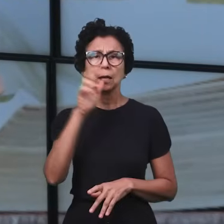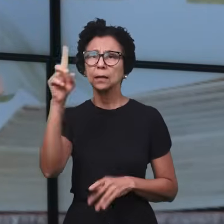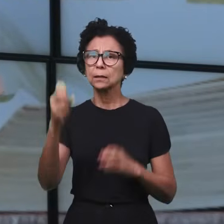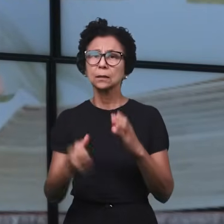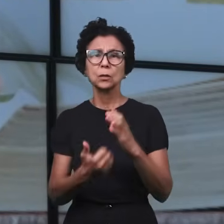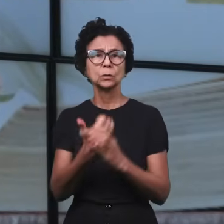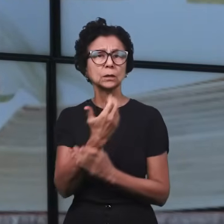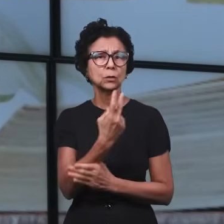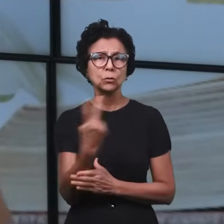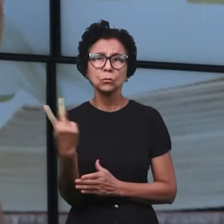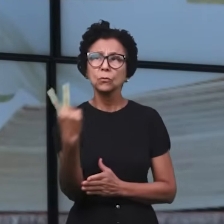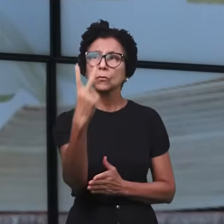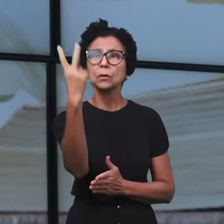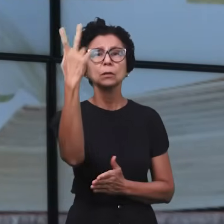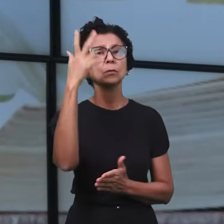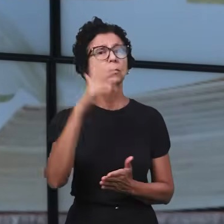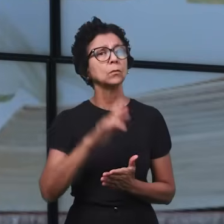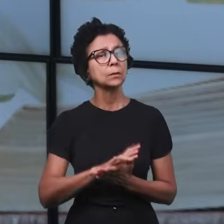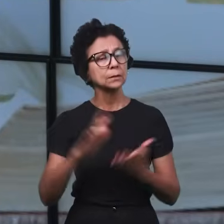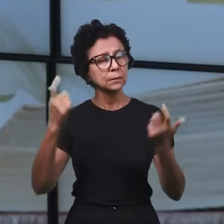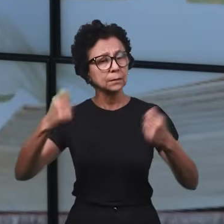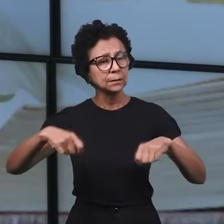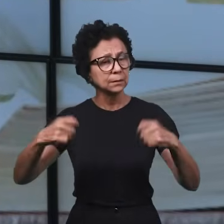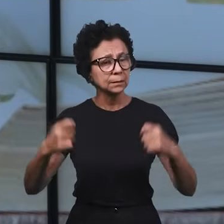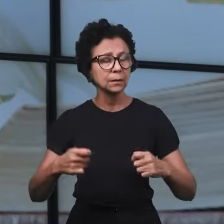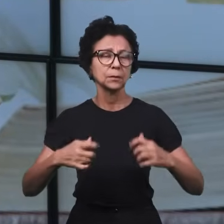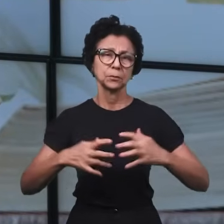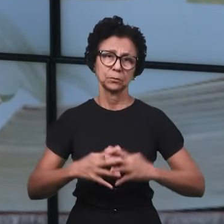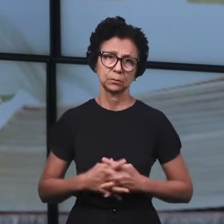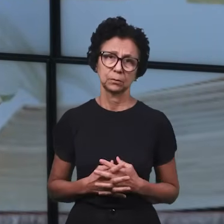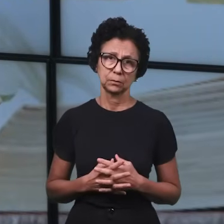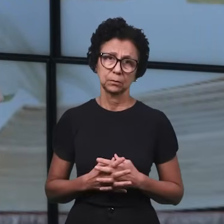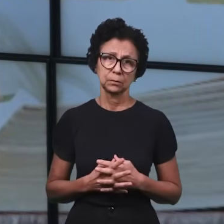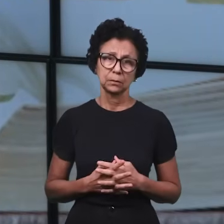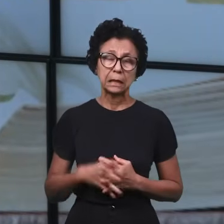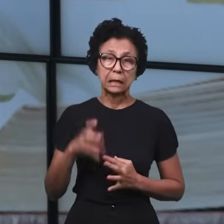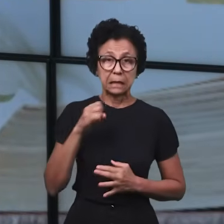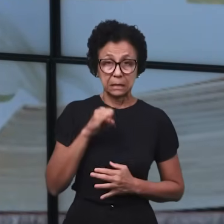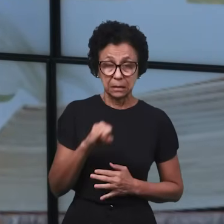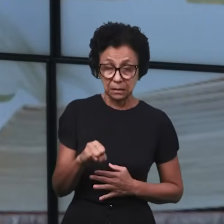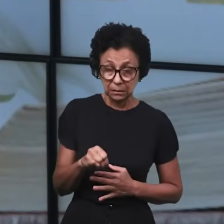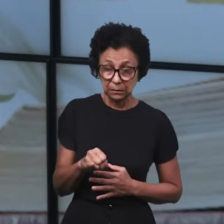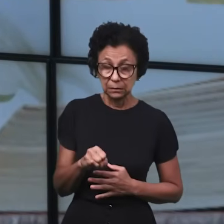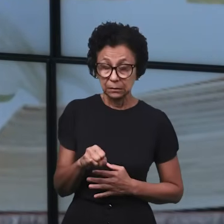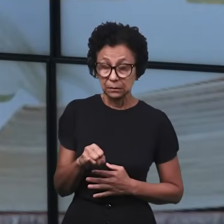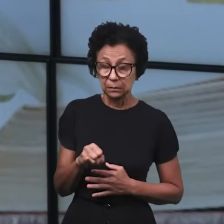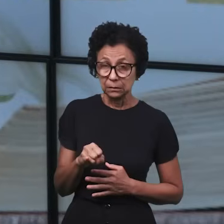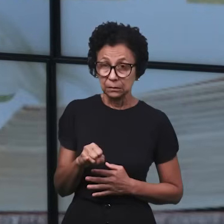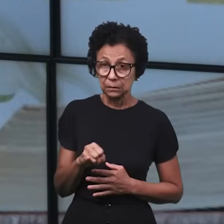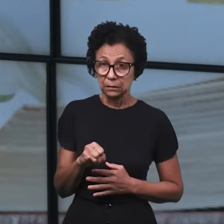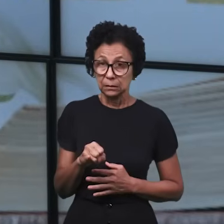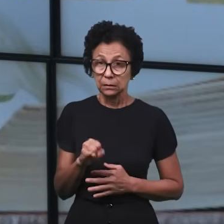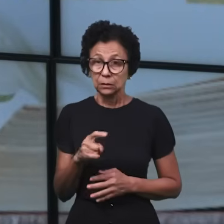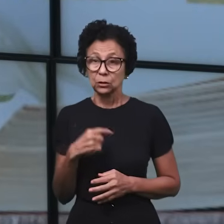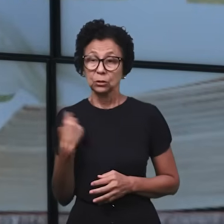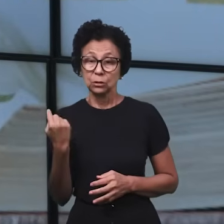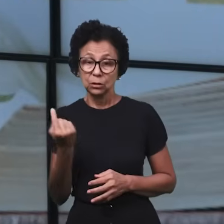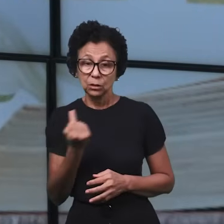criou com todos os valores que eram necessários. Se nós ficarmos em dúvida